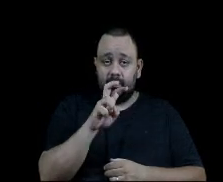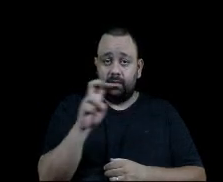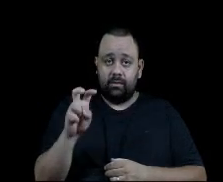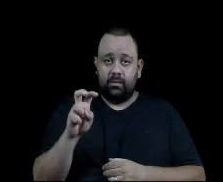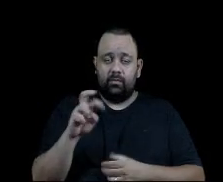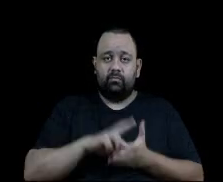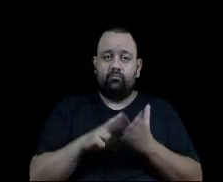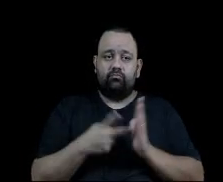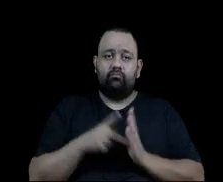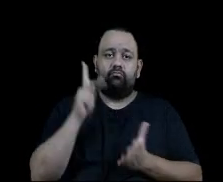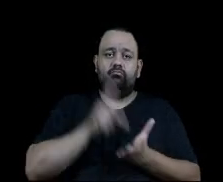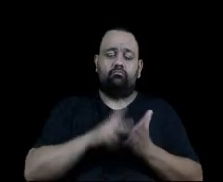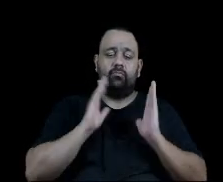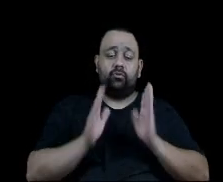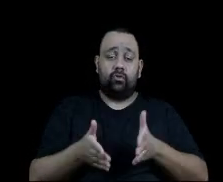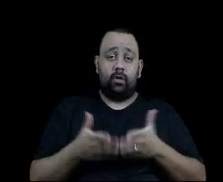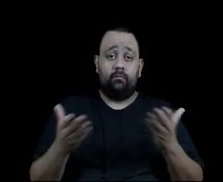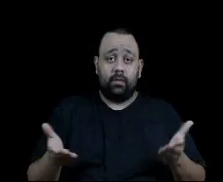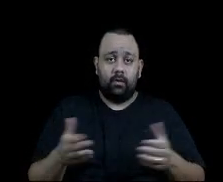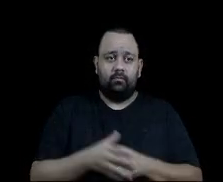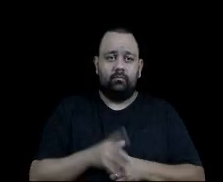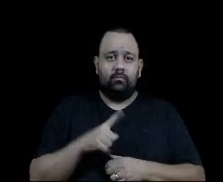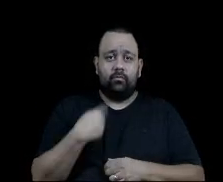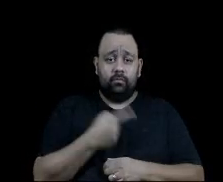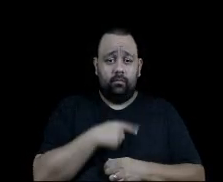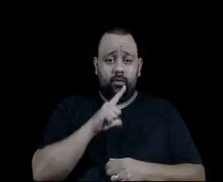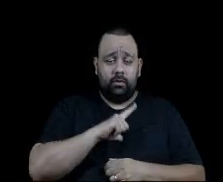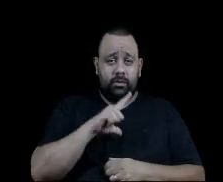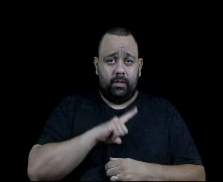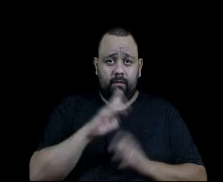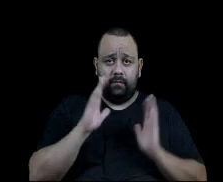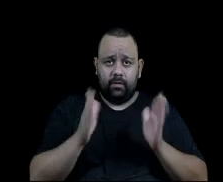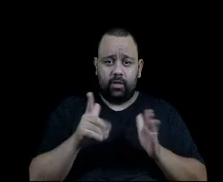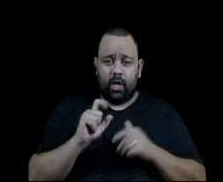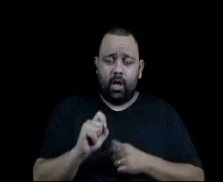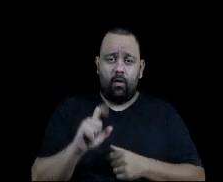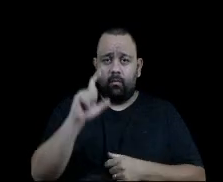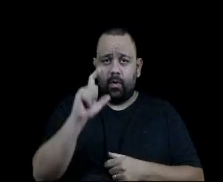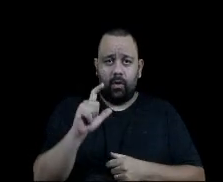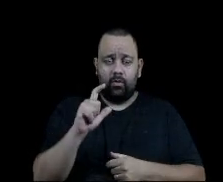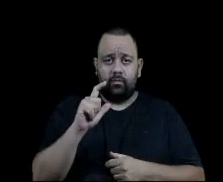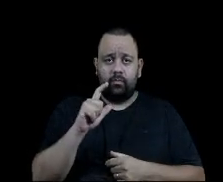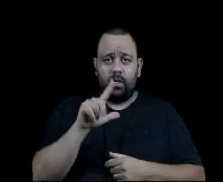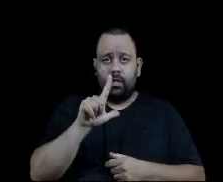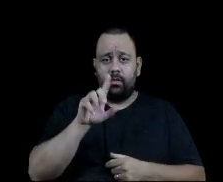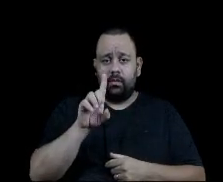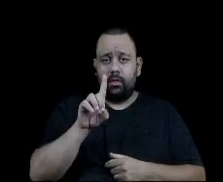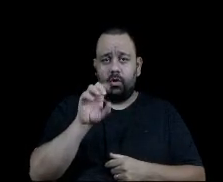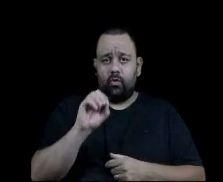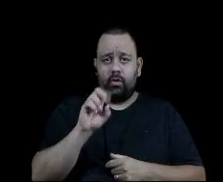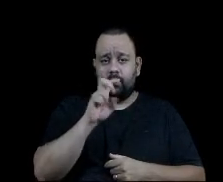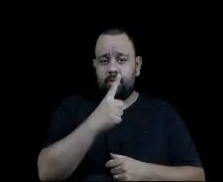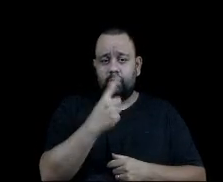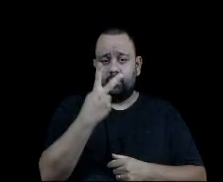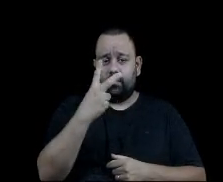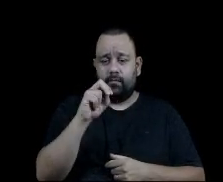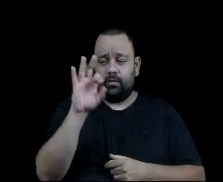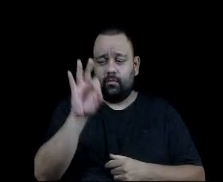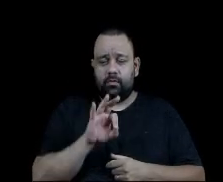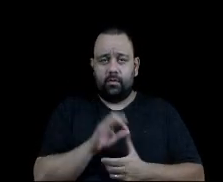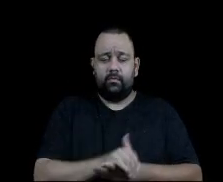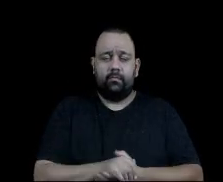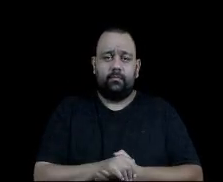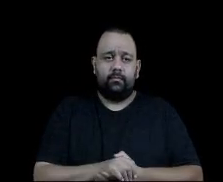431.755 que foram realmente realizados. Então, a gente teve aí um aumento do previsto na LDO